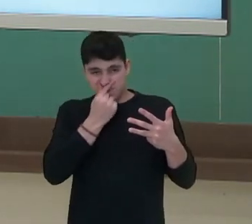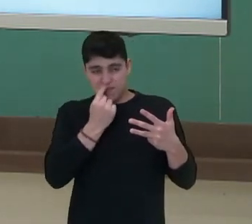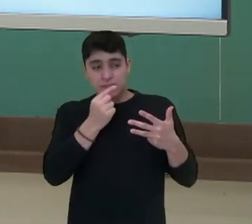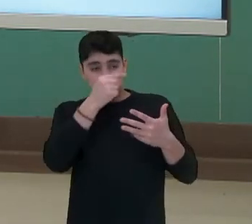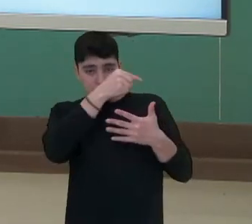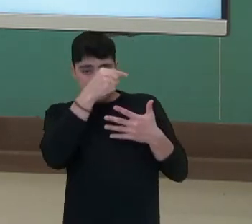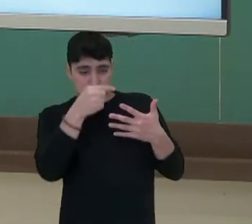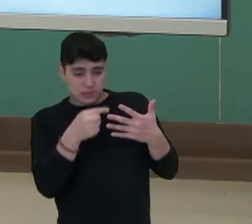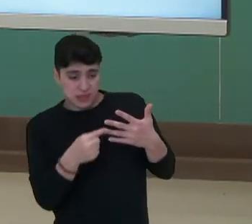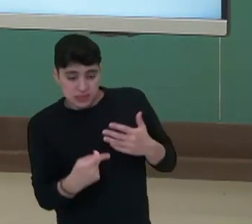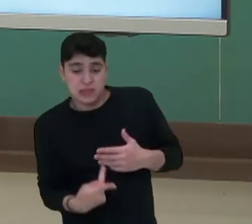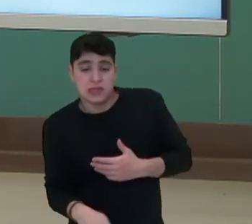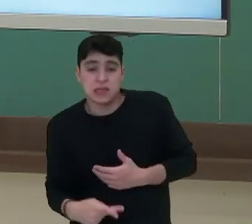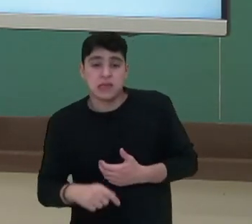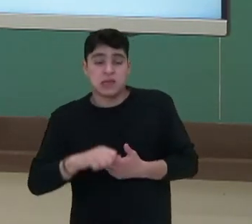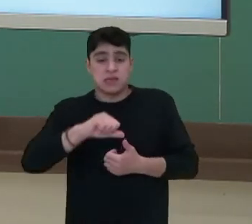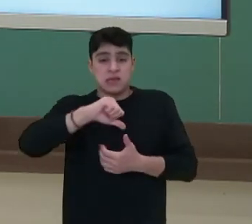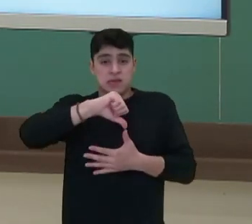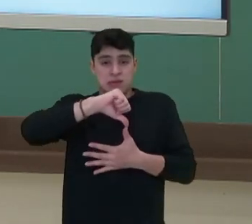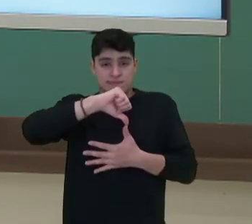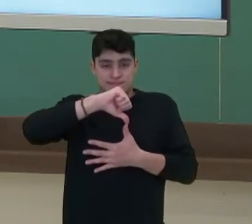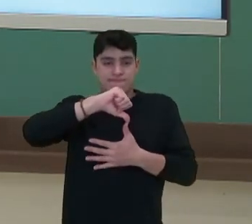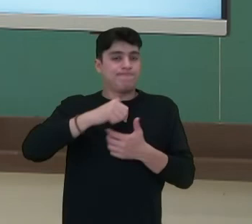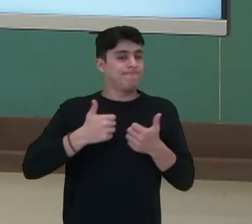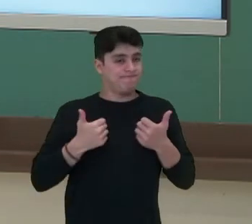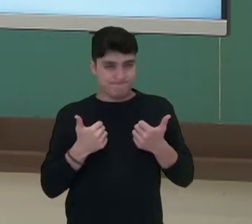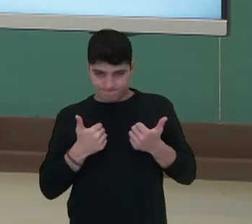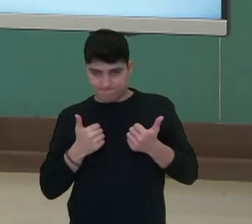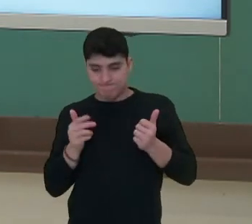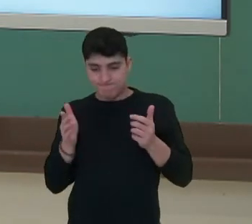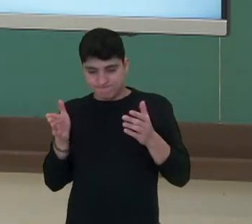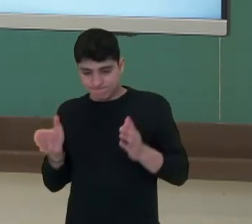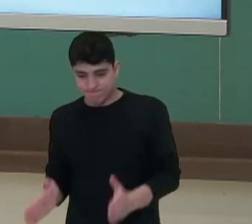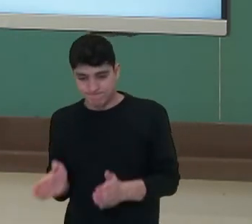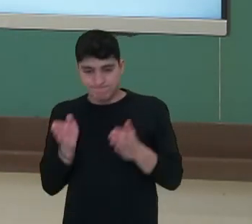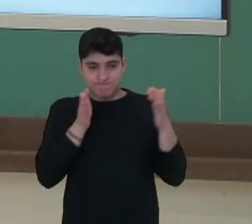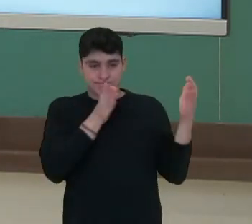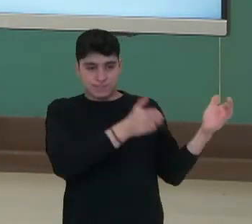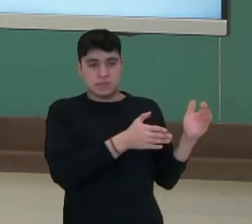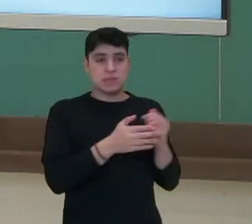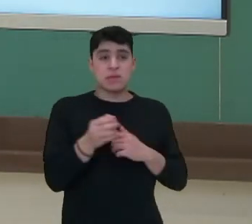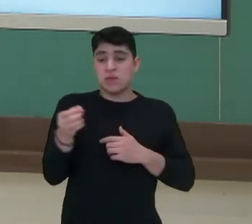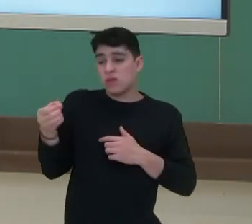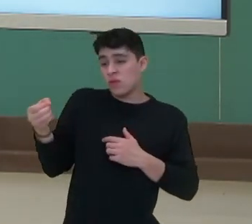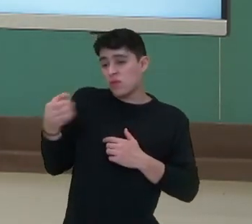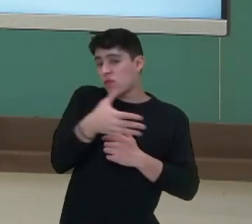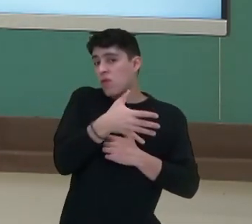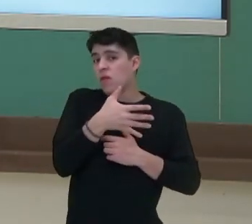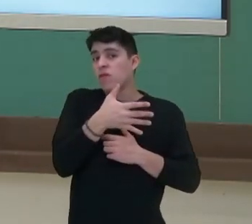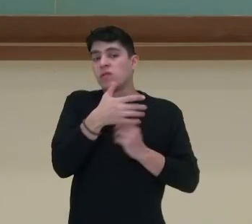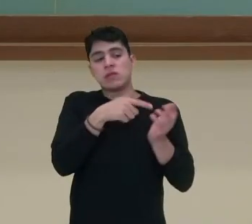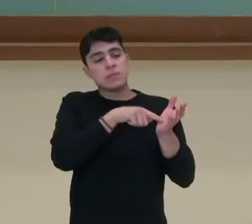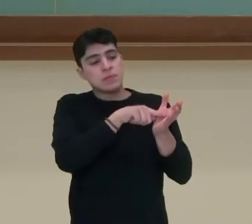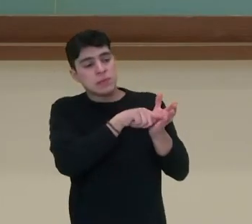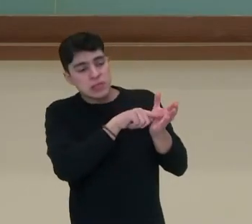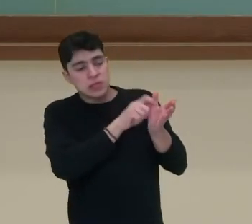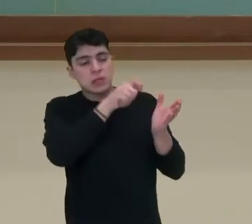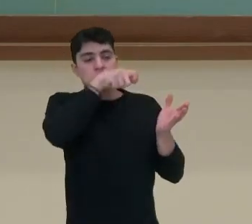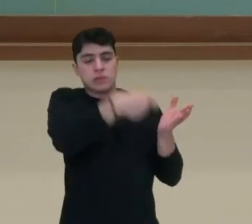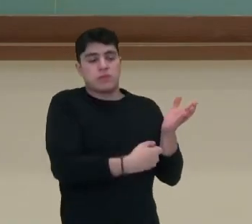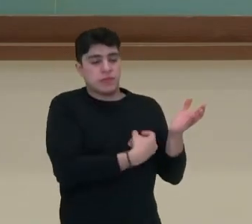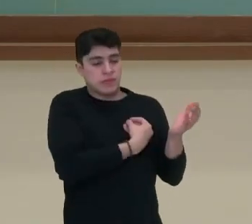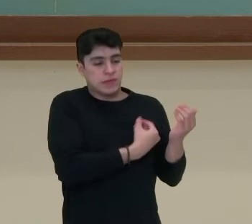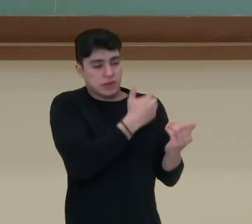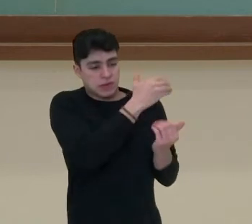0,682, ok? Muito bem. Novos índices de desenvolvimento. Sabemos então que não existe só o IDH,